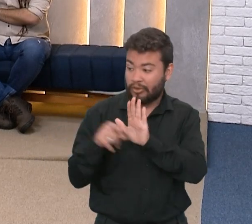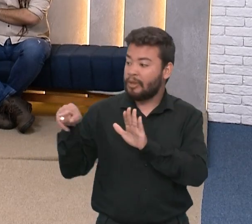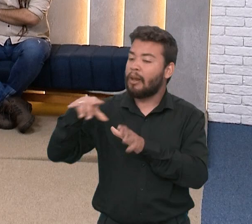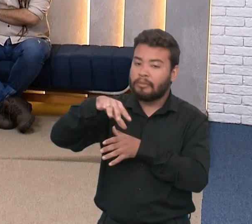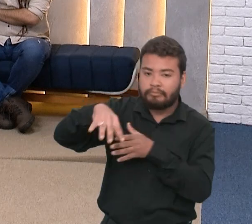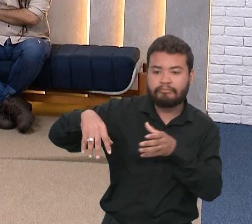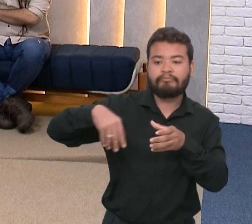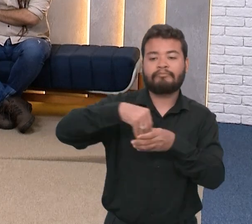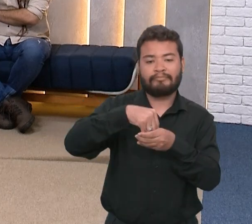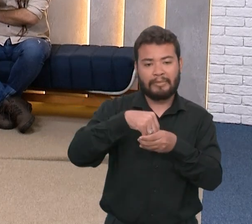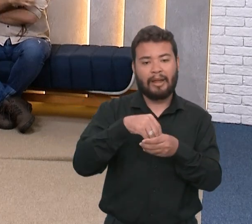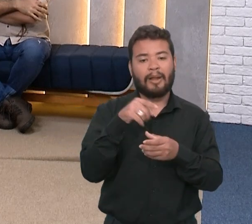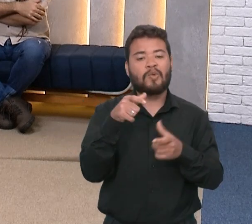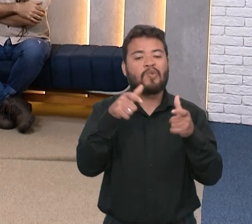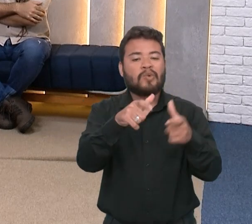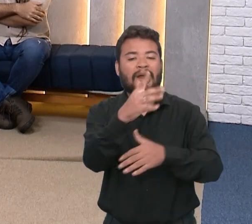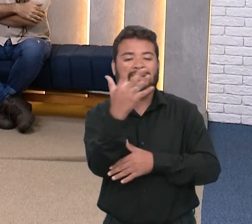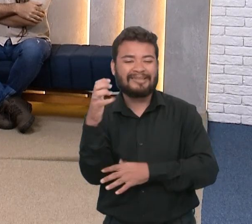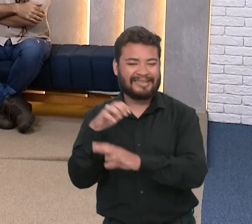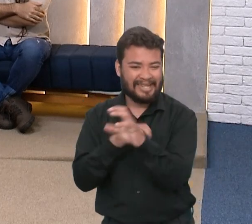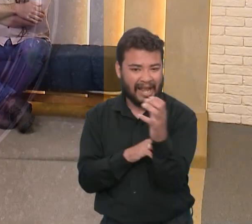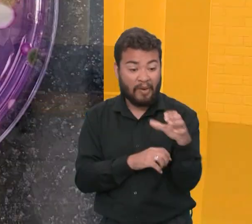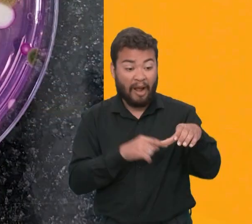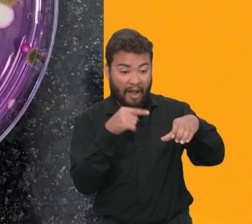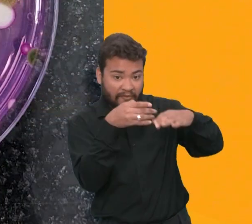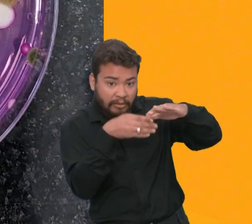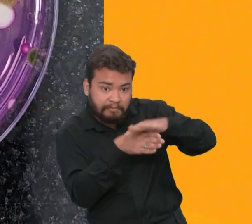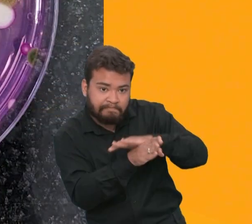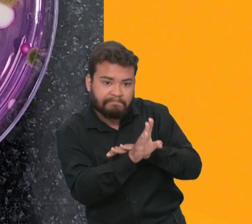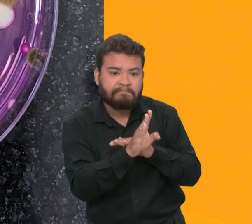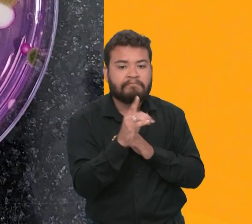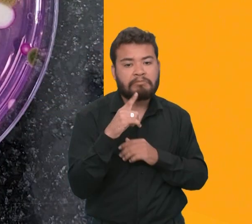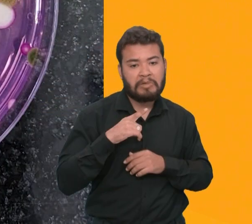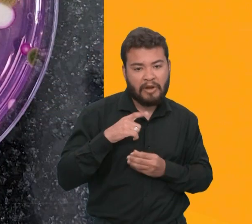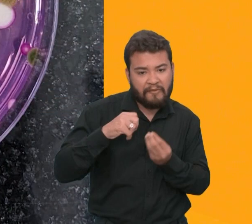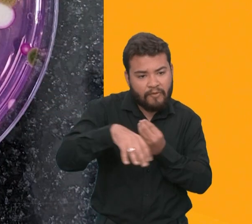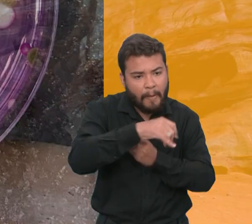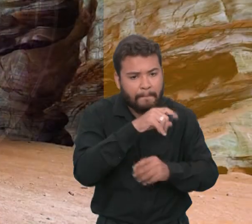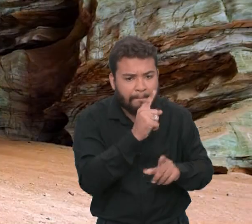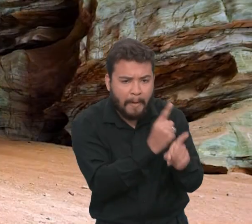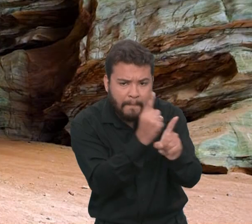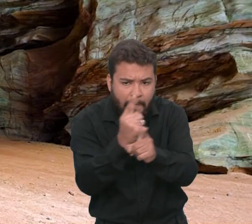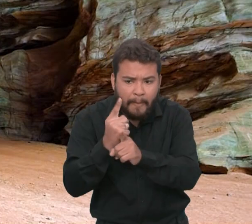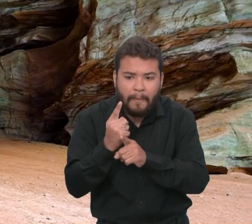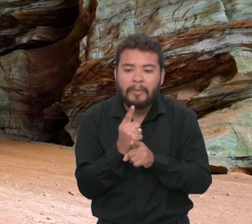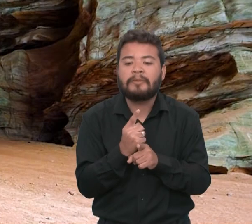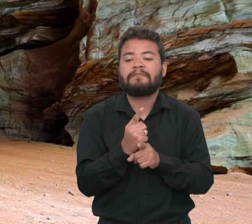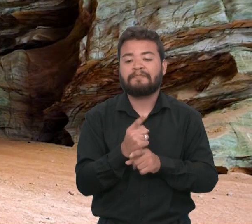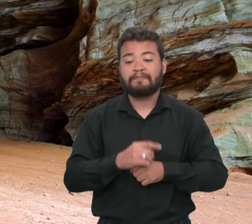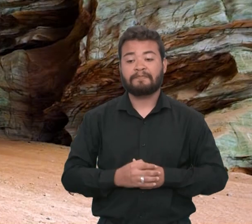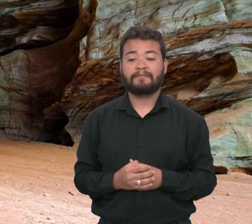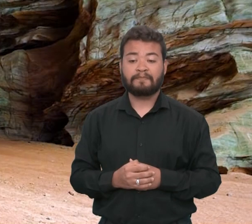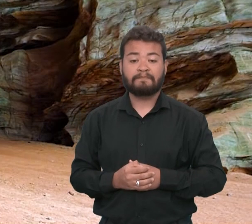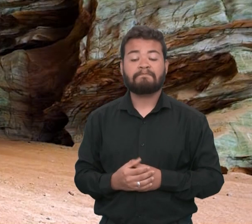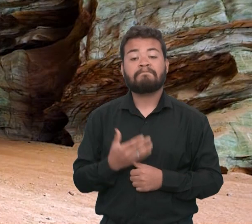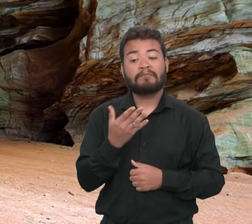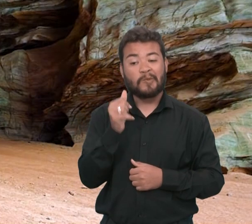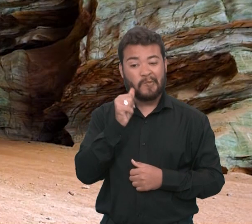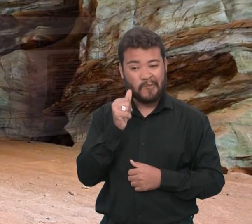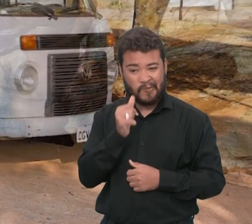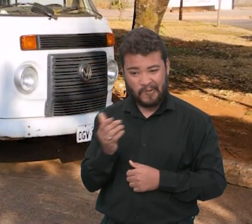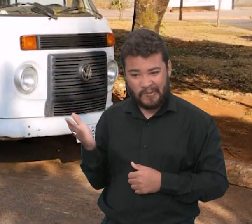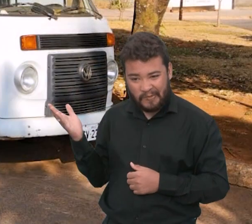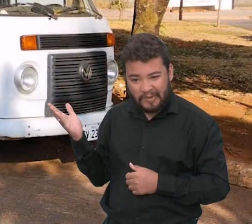fungos das cavernas do Cerrado, né? E também financiado pelo TCCE Vale e ICMBio. E a Virginia